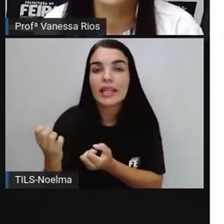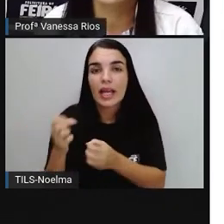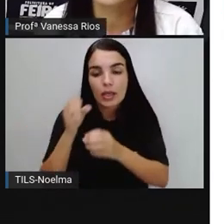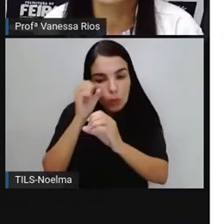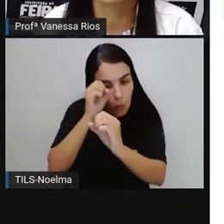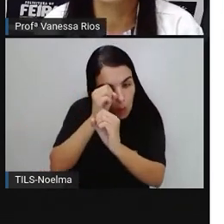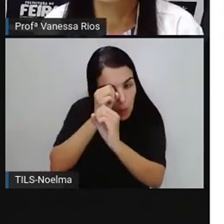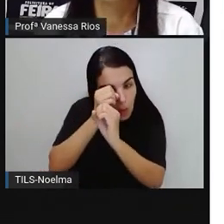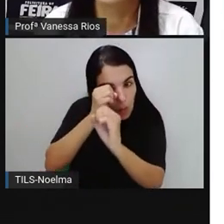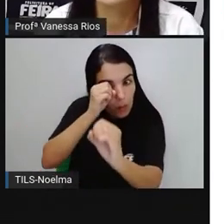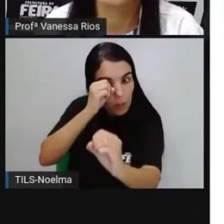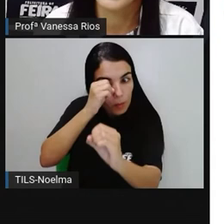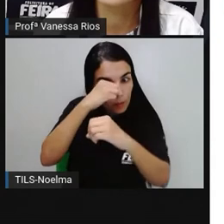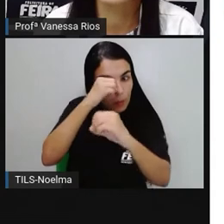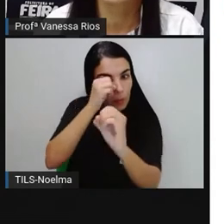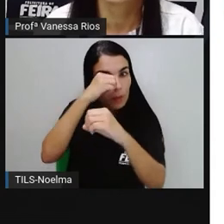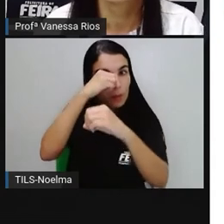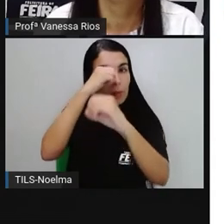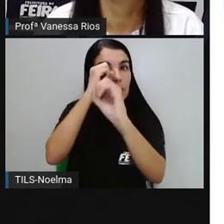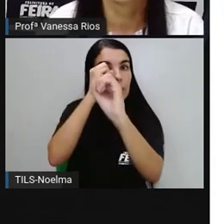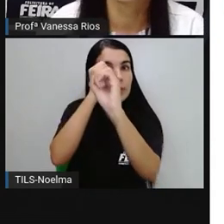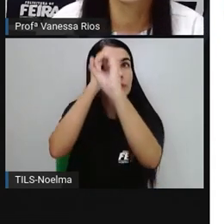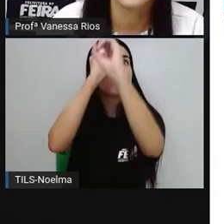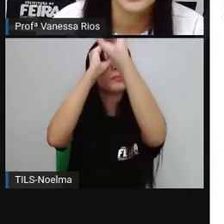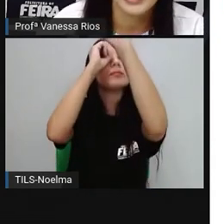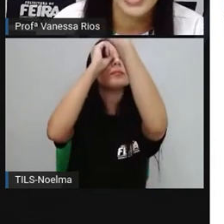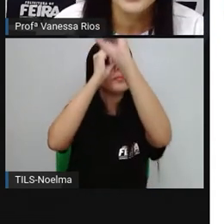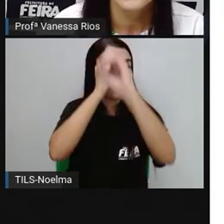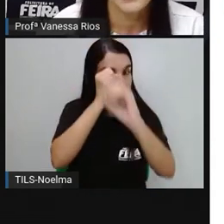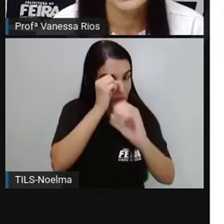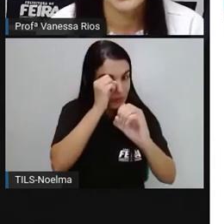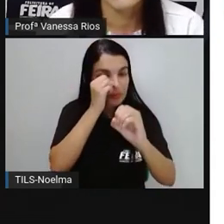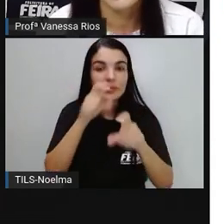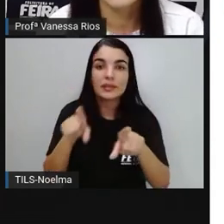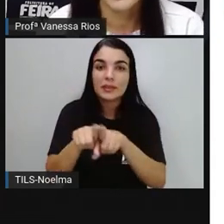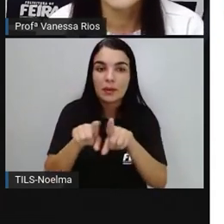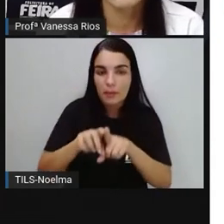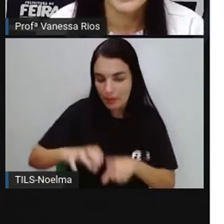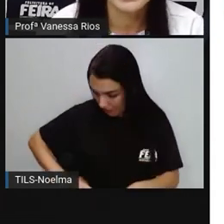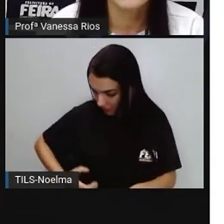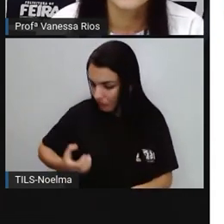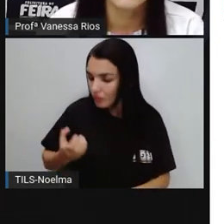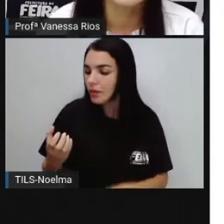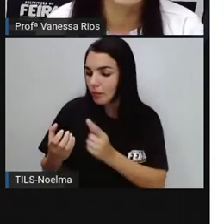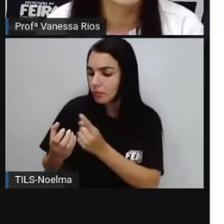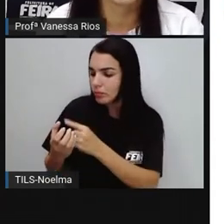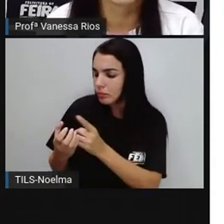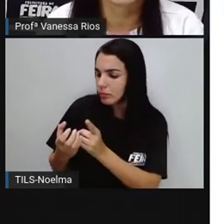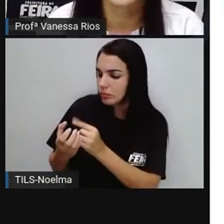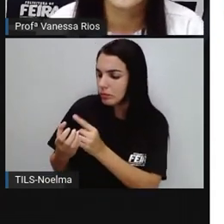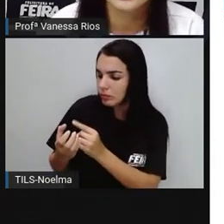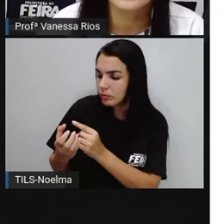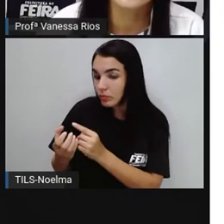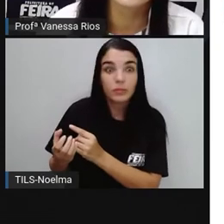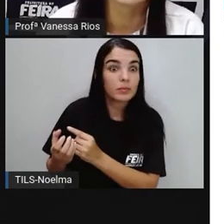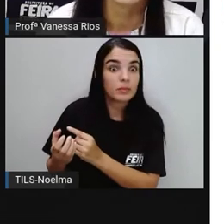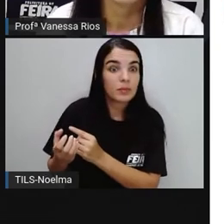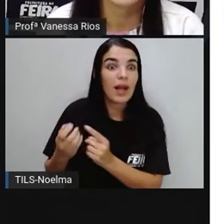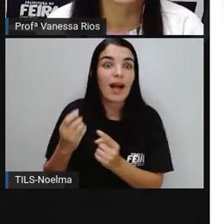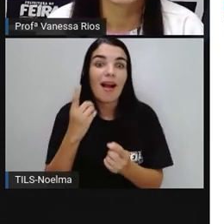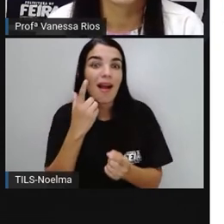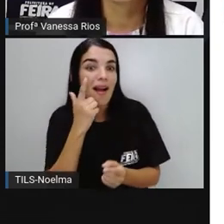a observação do espaço com um outro olhar, percebendo aspectos, percebendo